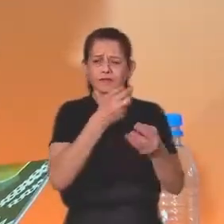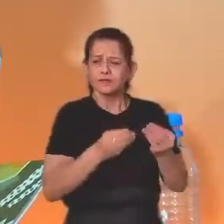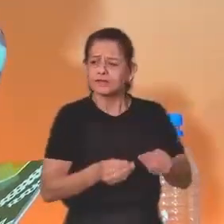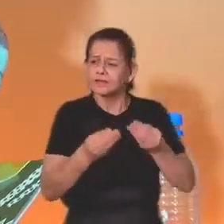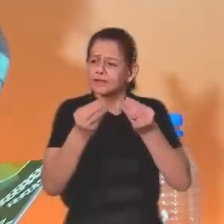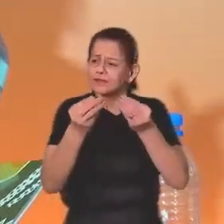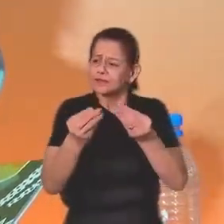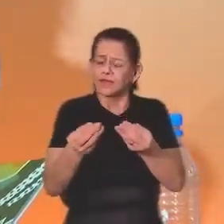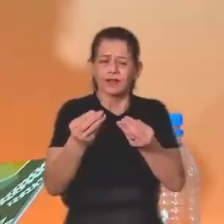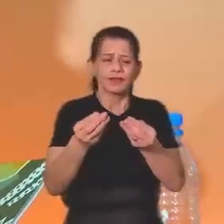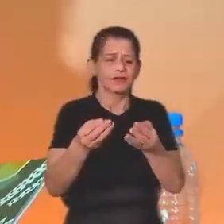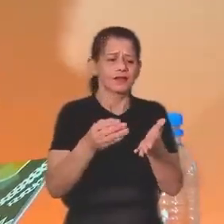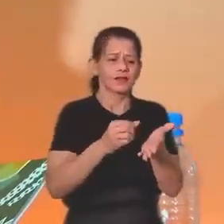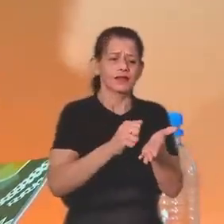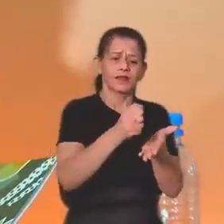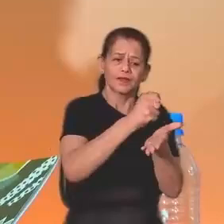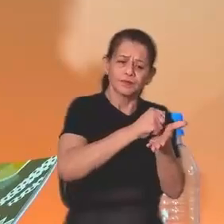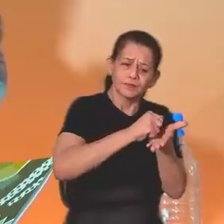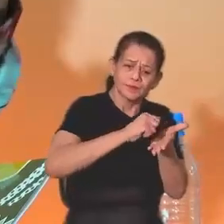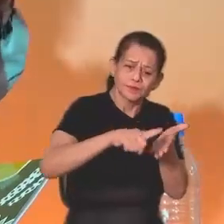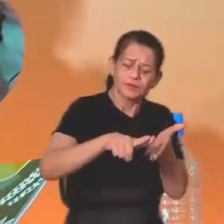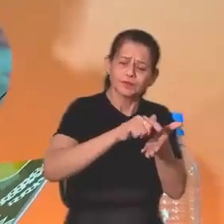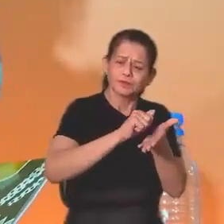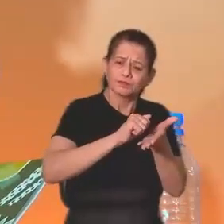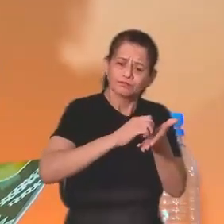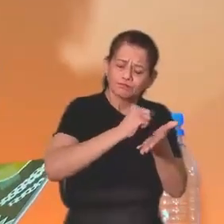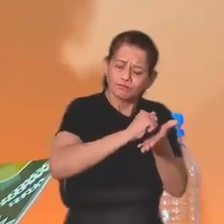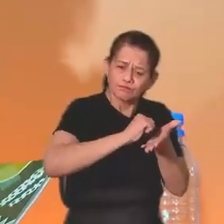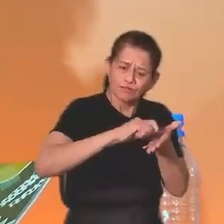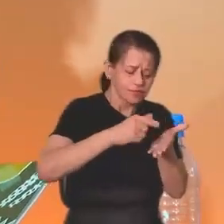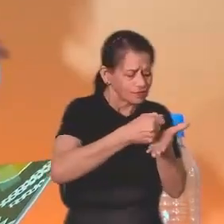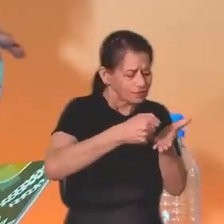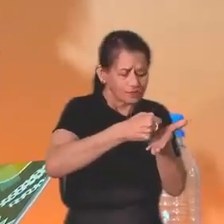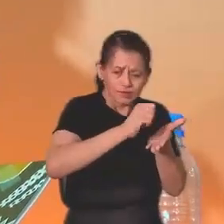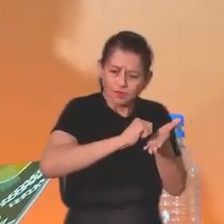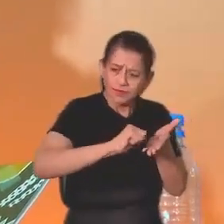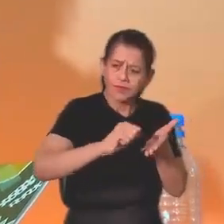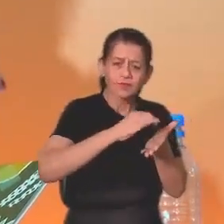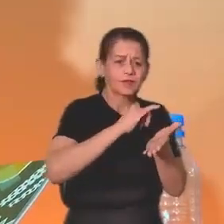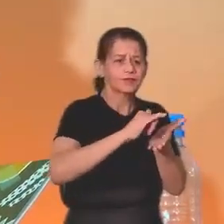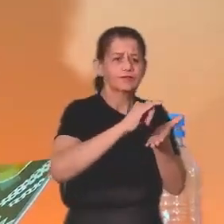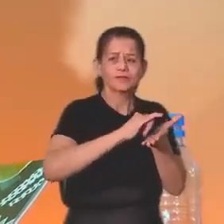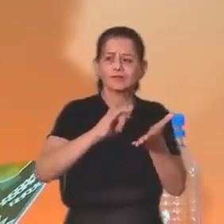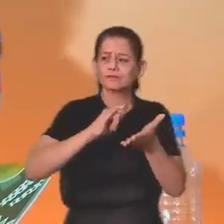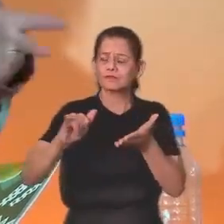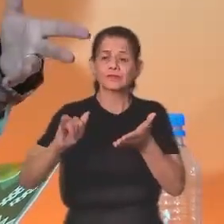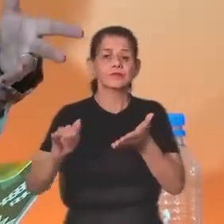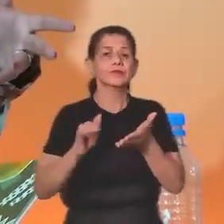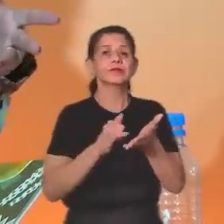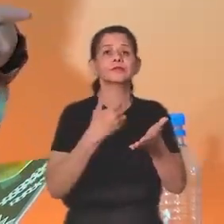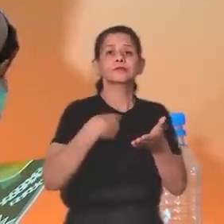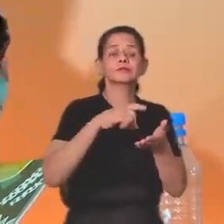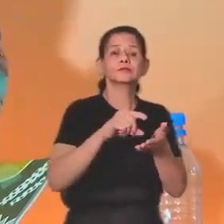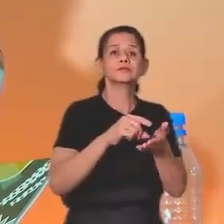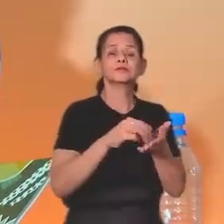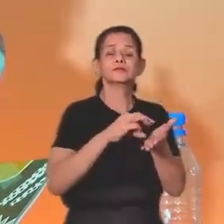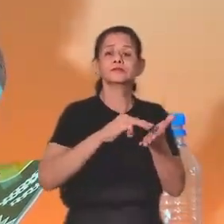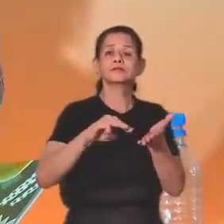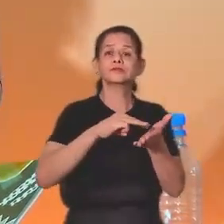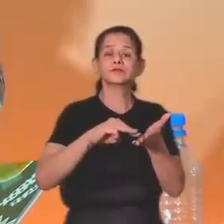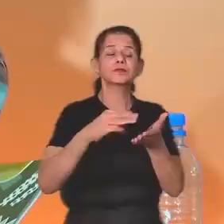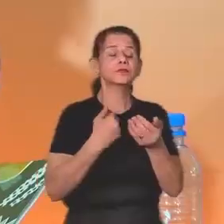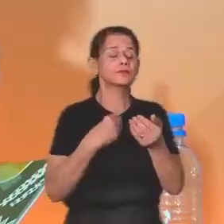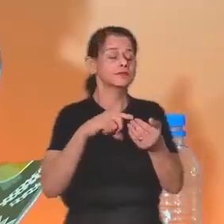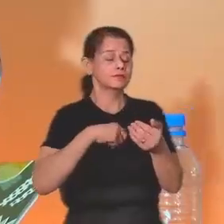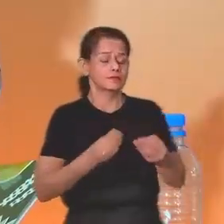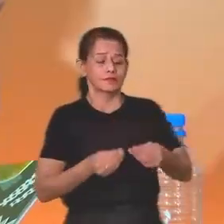publica um livro. E estar nesse FLI, especificamente, né, no 5º, e